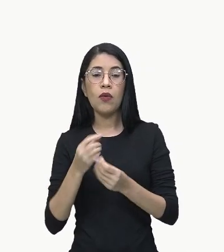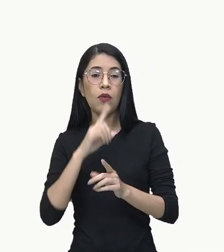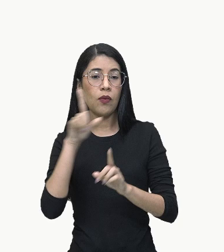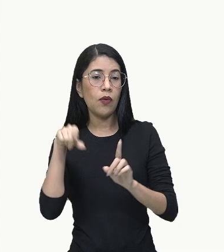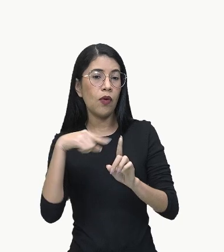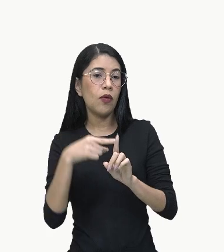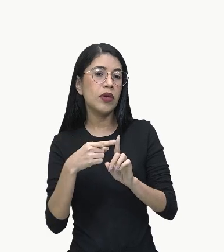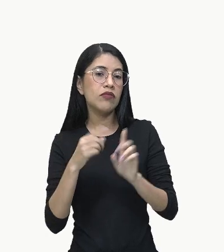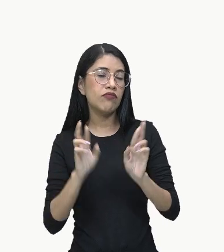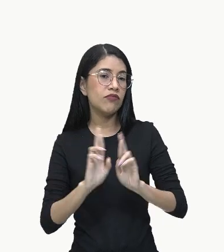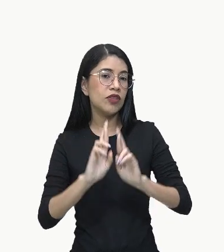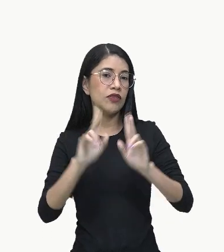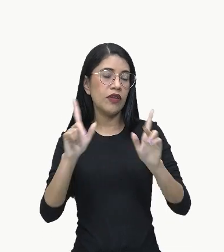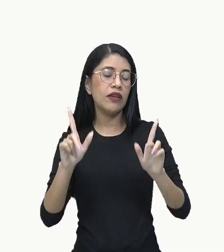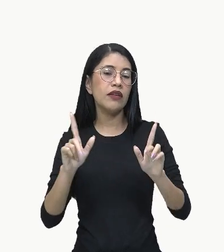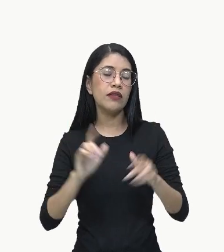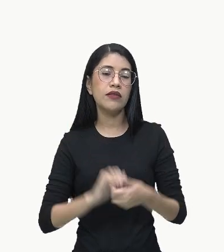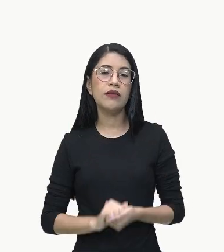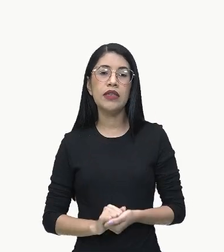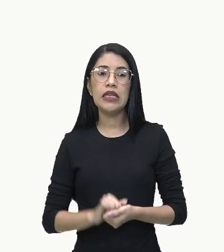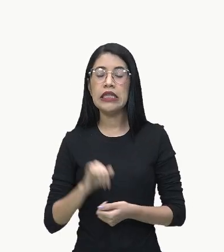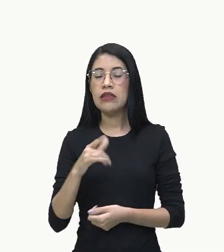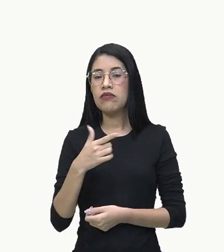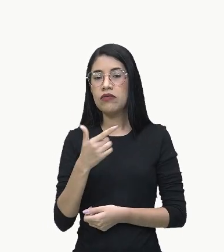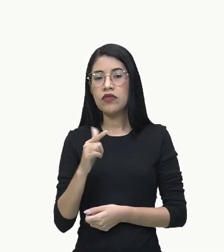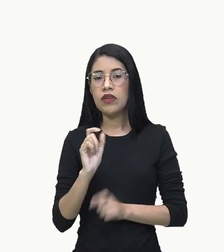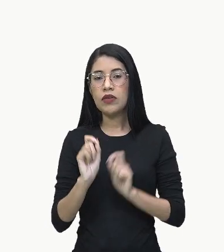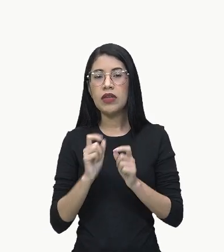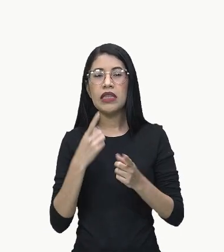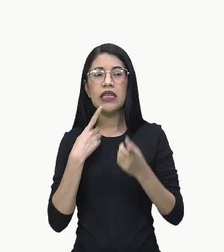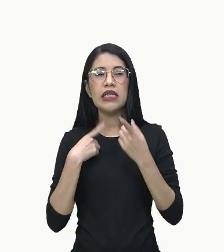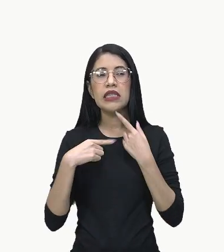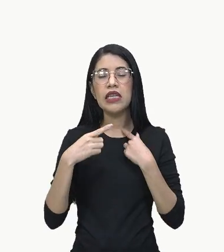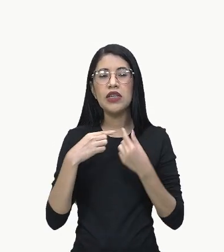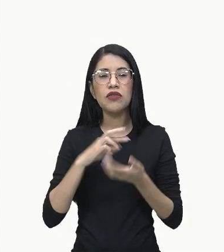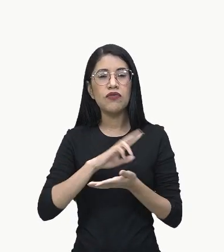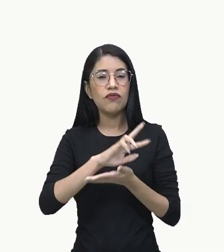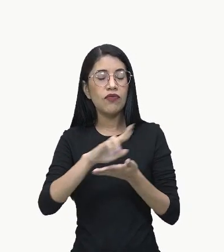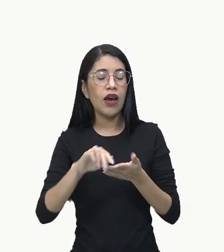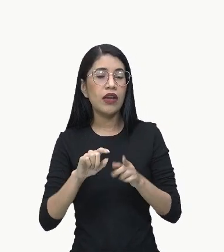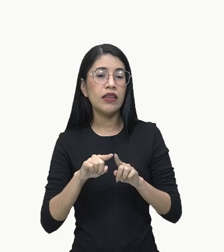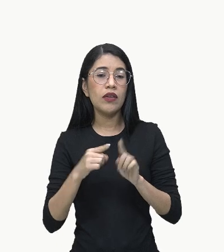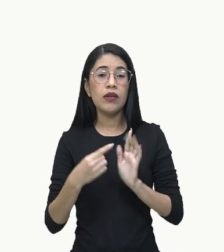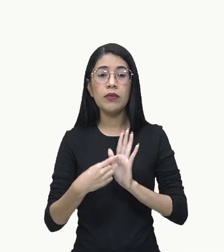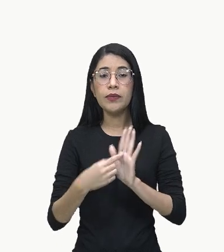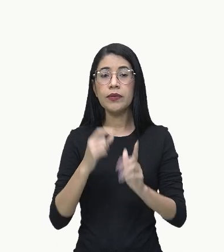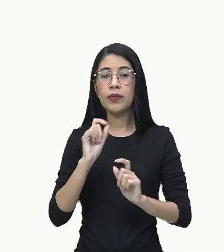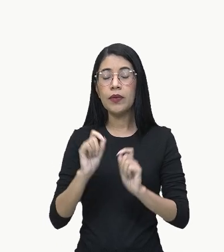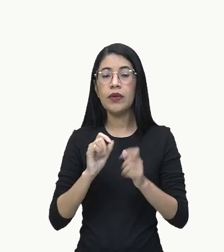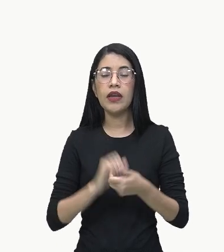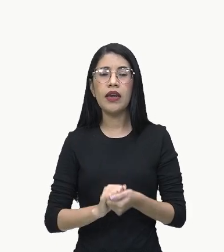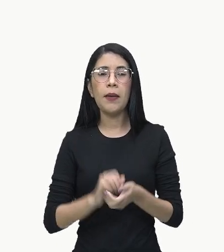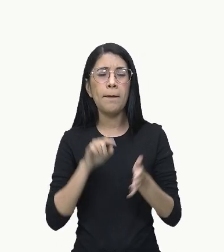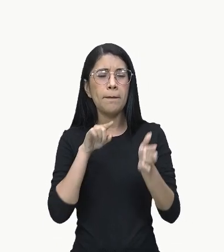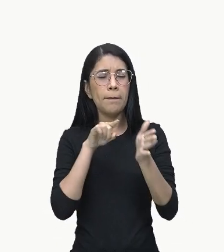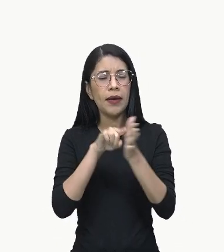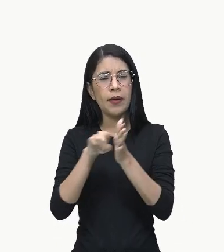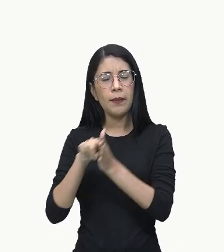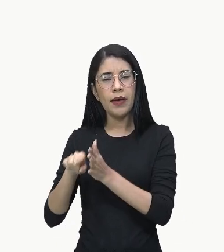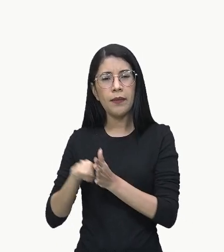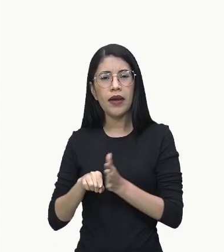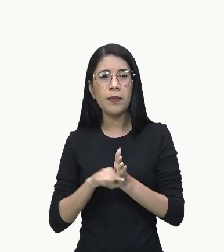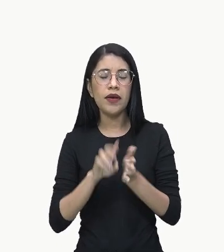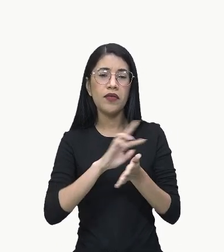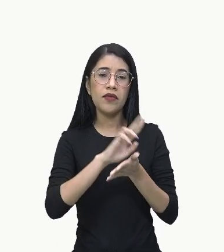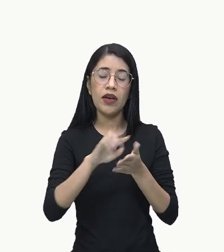pessoas fossem outros, né? Se não houvesse tantos desejos. Ele vai aí justamente traçando questões e